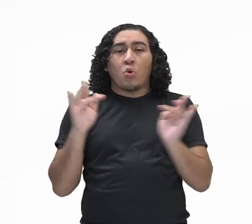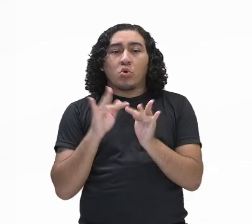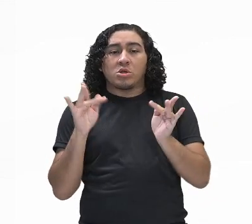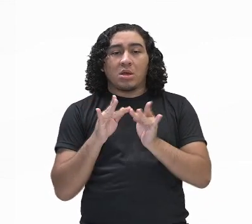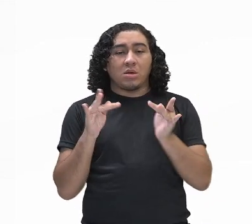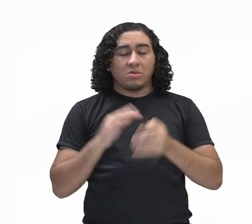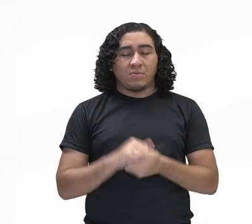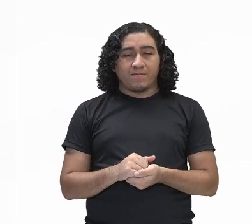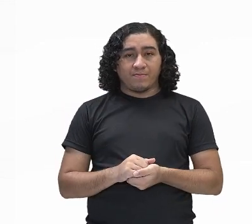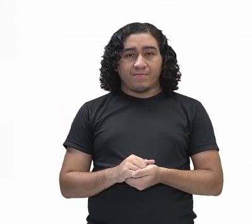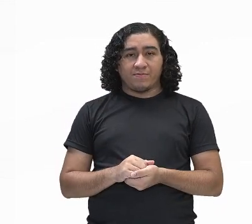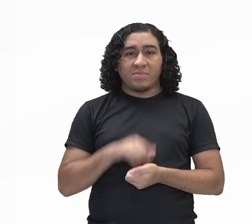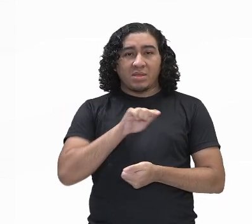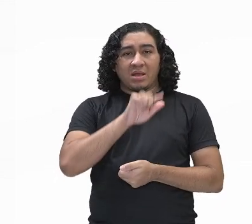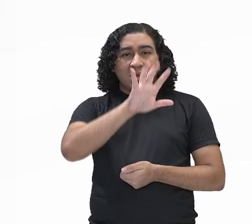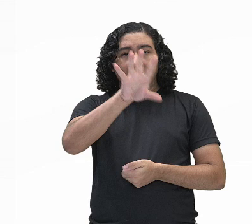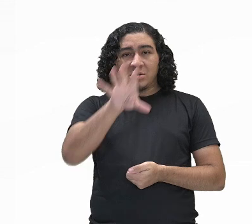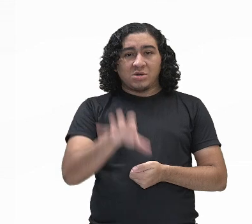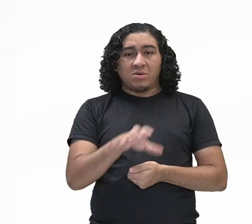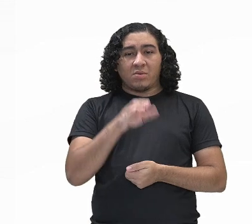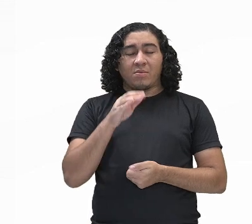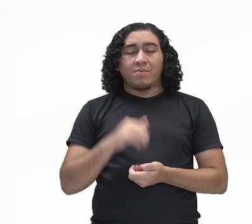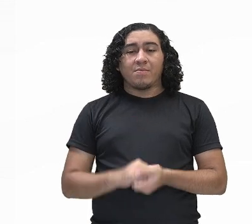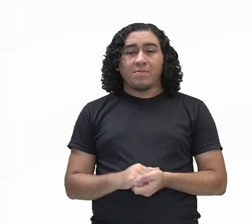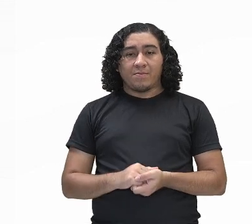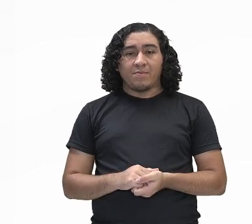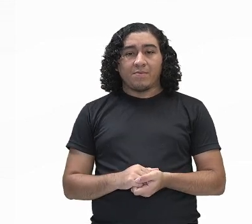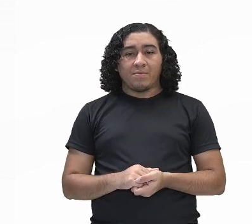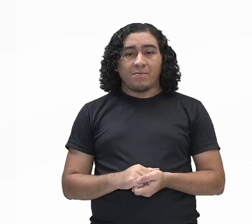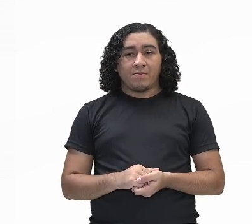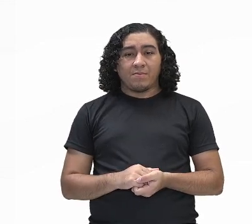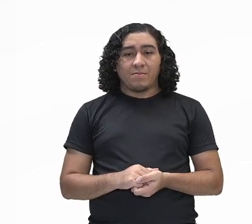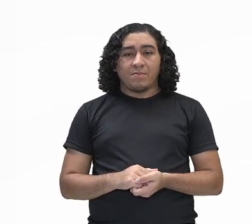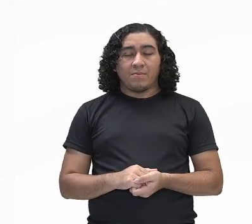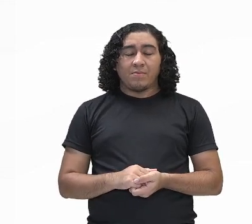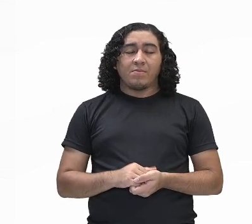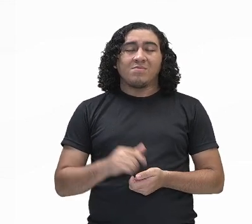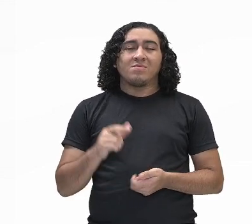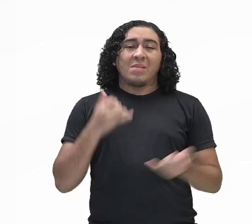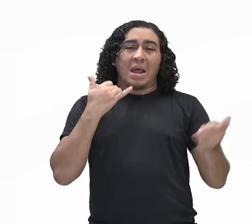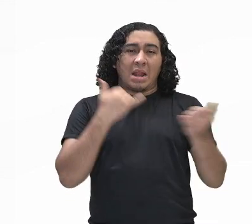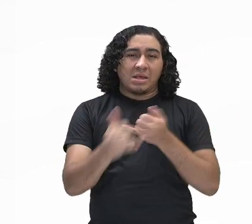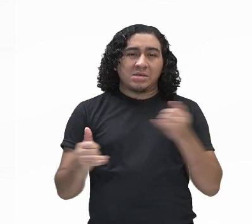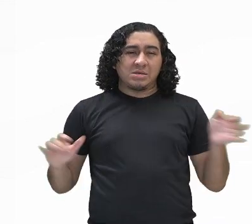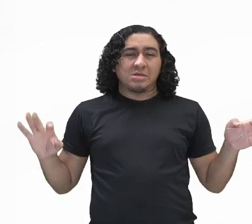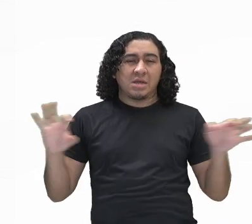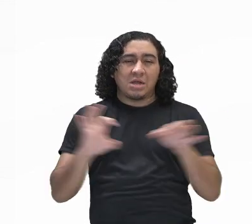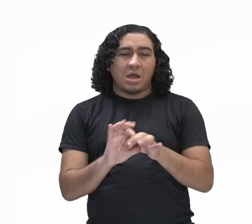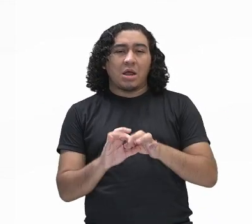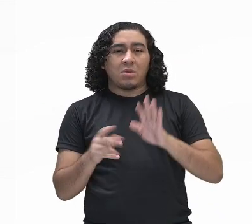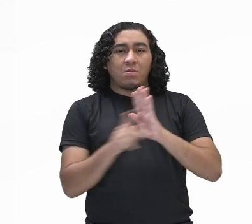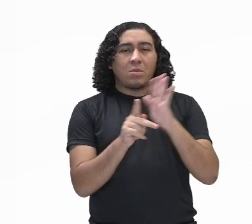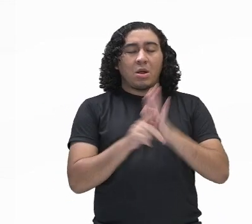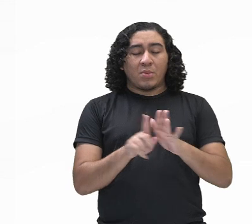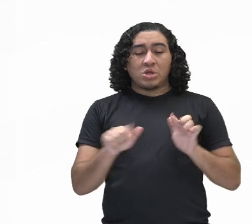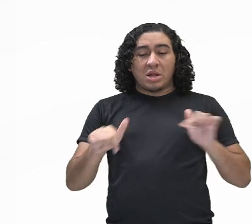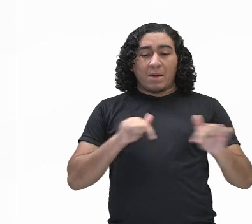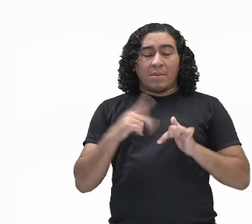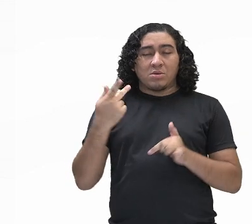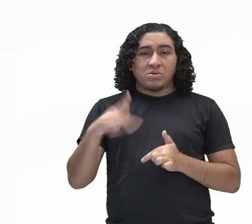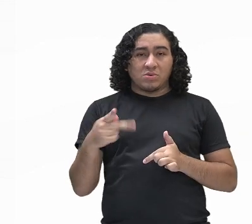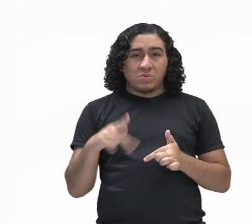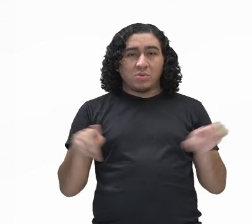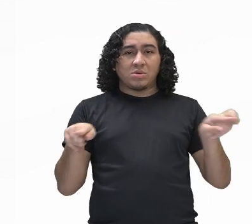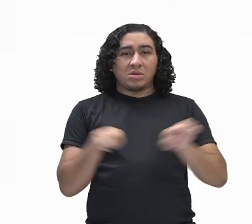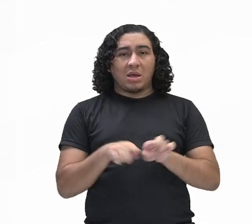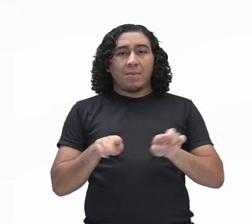compõem essa região metropolitana, que elas acabam se interligando, né, através das atividades econômicas,